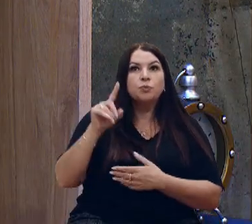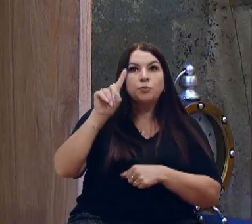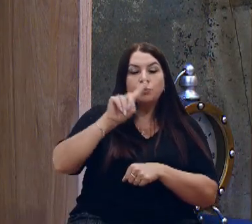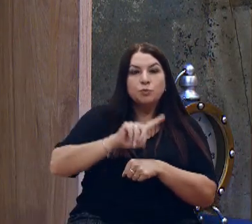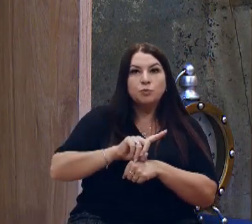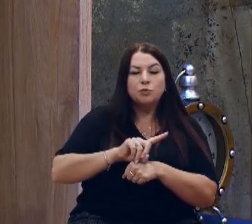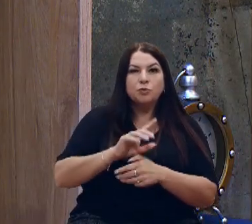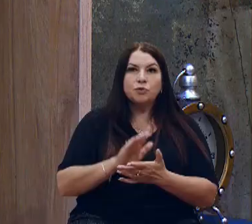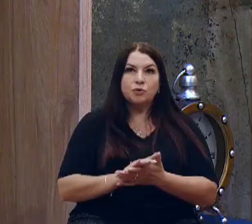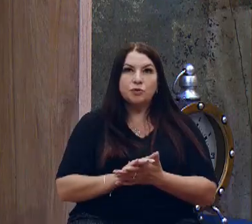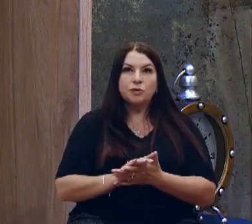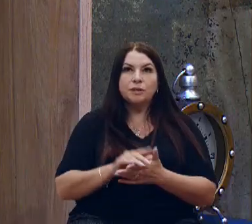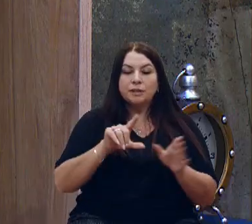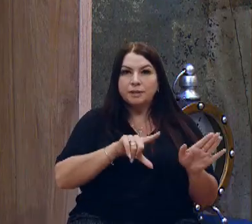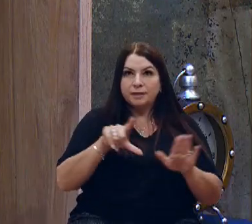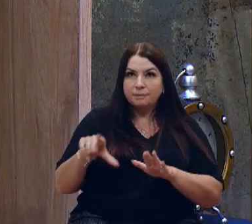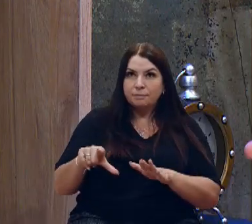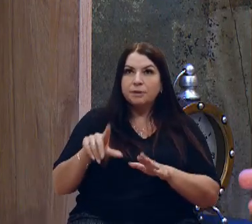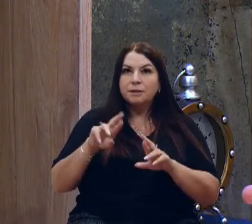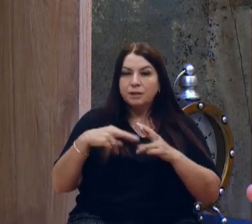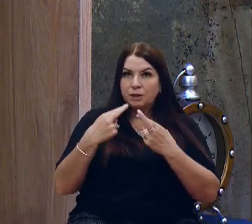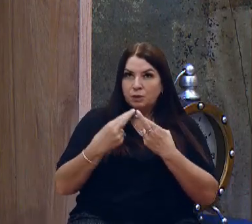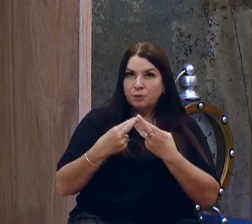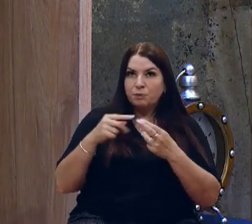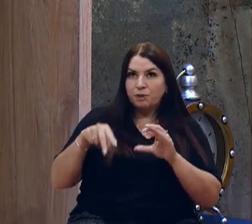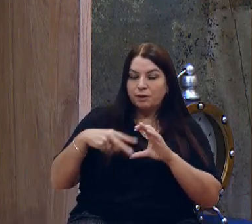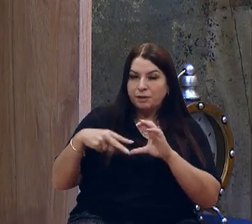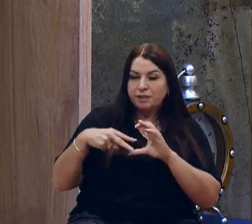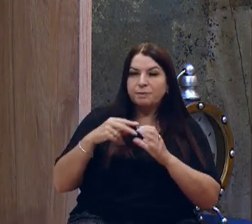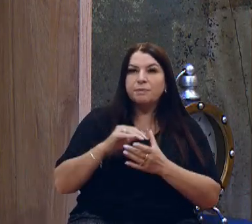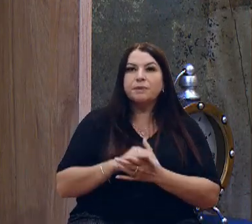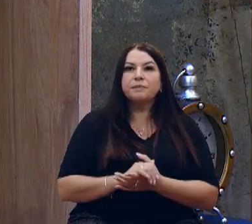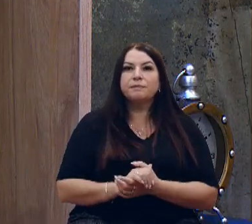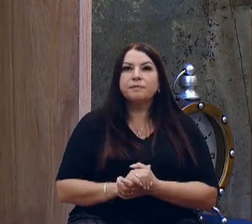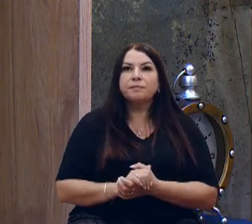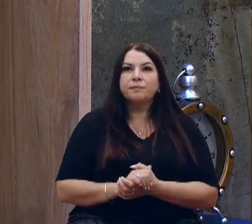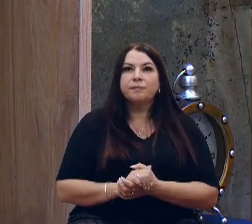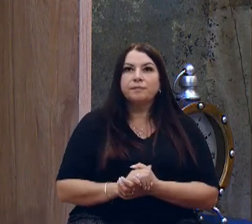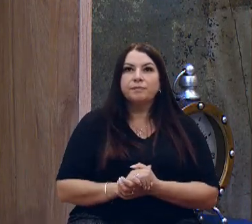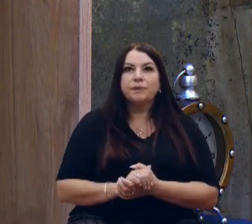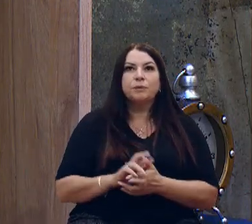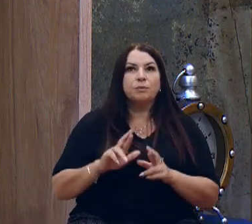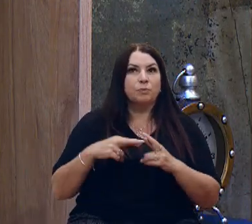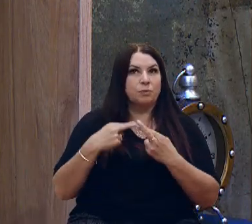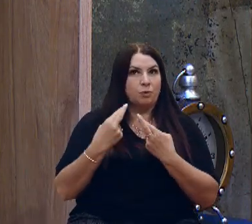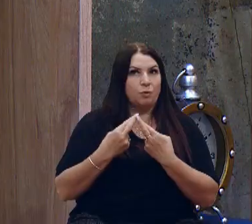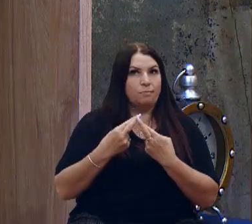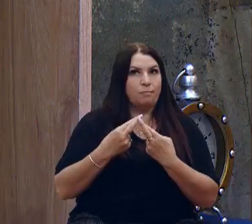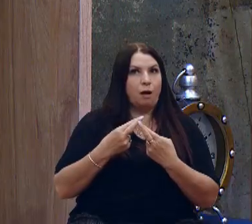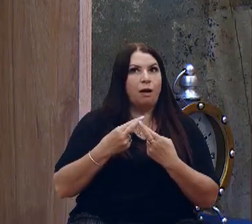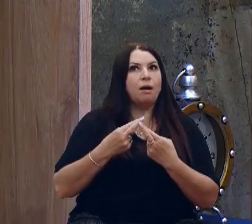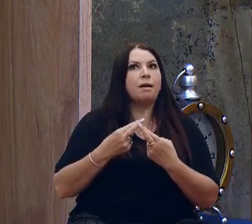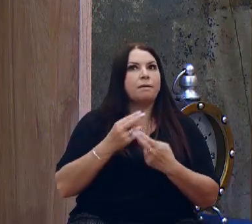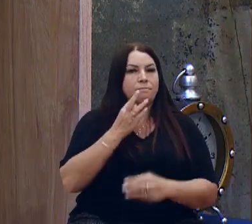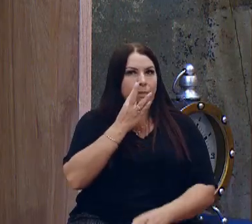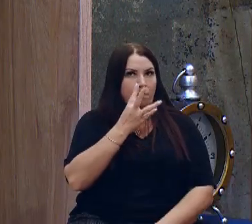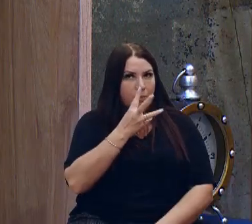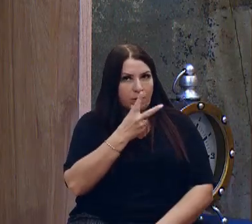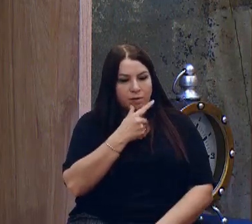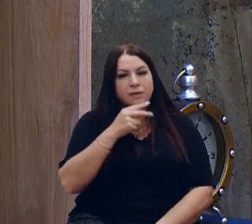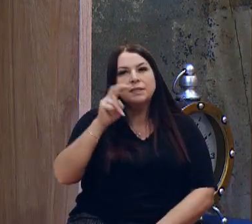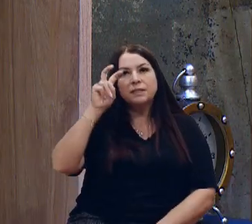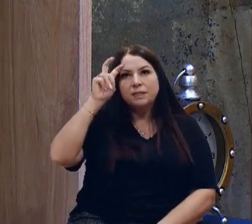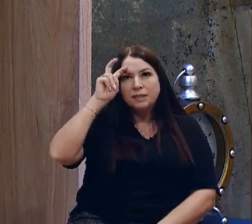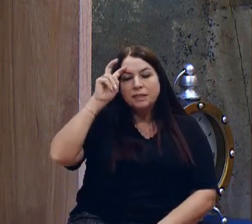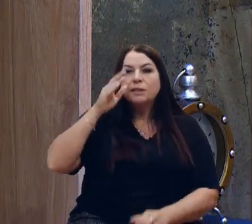dia da semana aqui de sessão do Legislativo Caxiense. Uma sessão longa nessa quinta-feira.